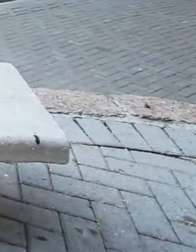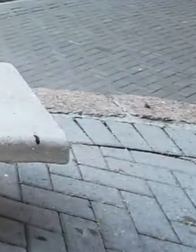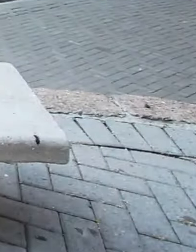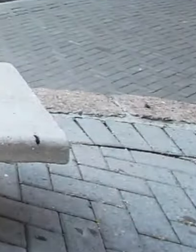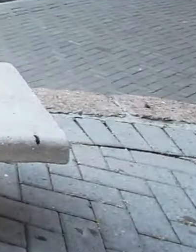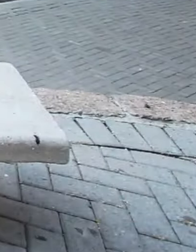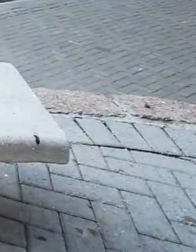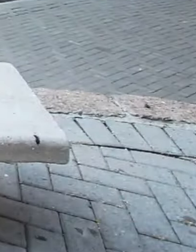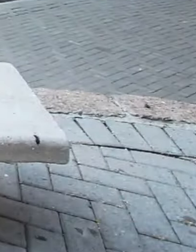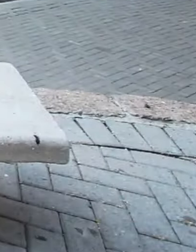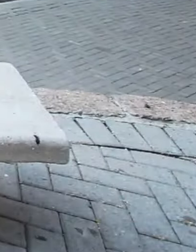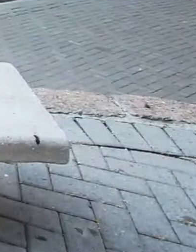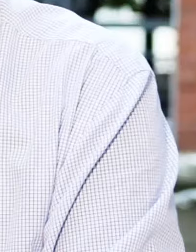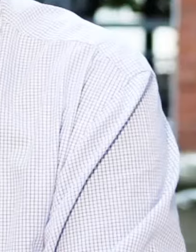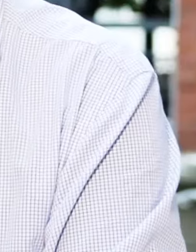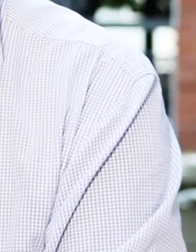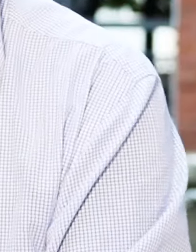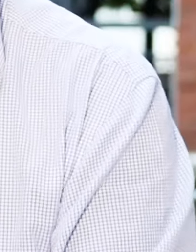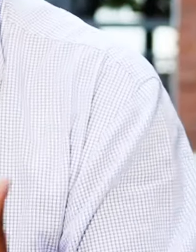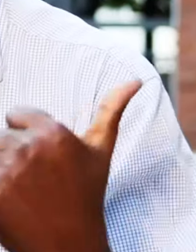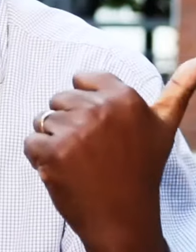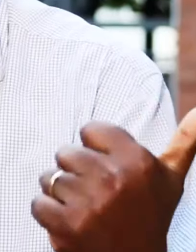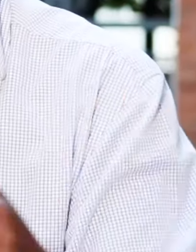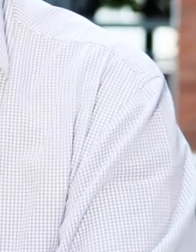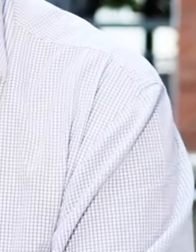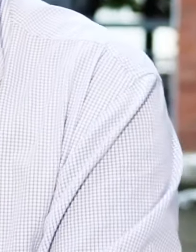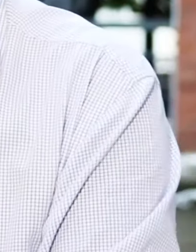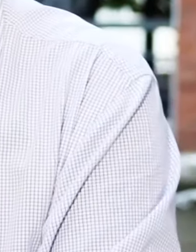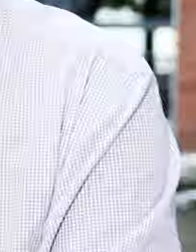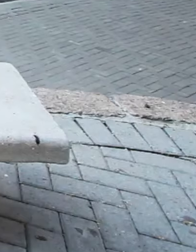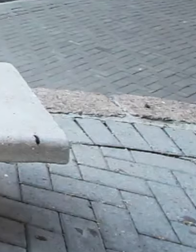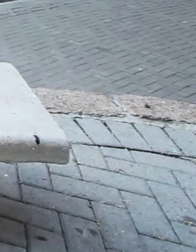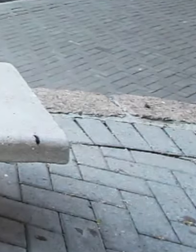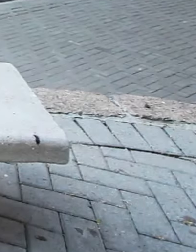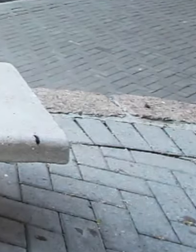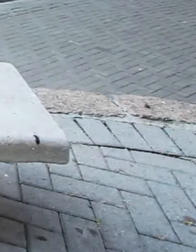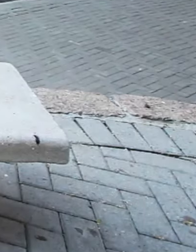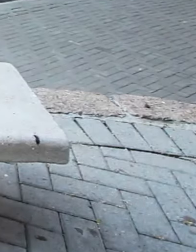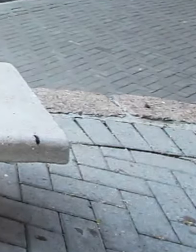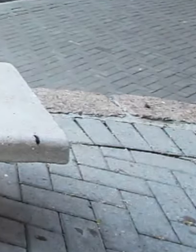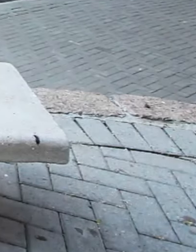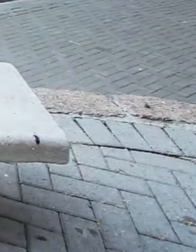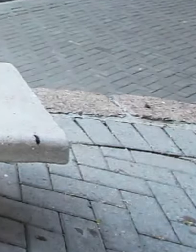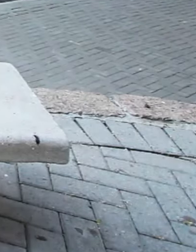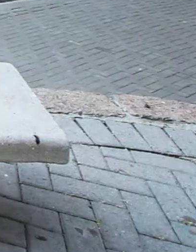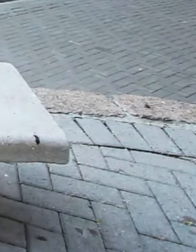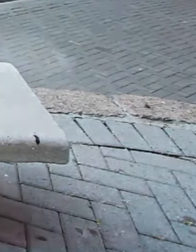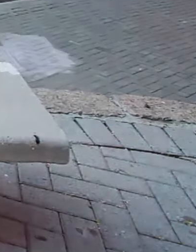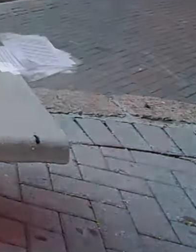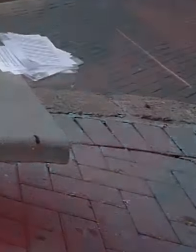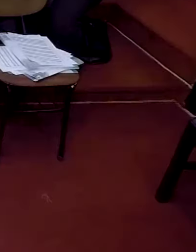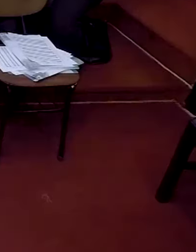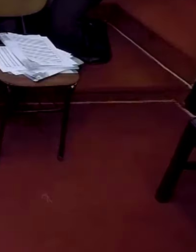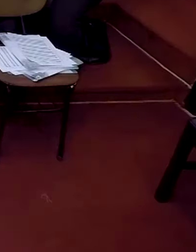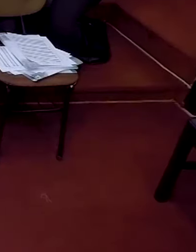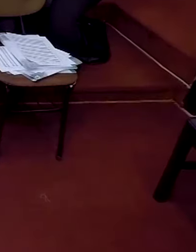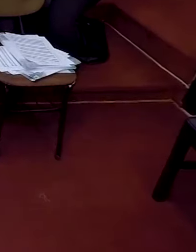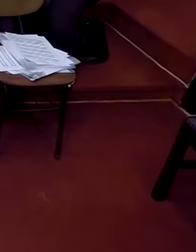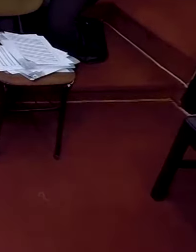Graças a Deus minha família está na igreja comigo, a minha esposa canta no coral, as minhas filhas estão envolvidas na